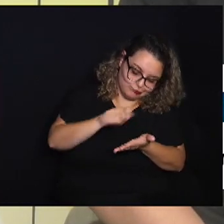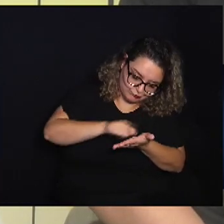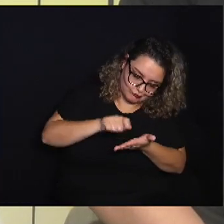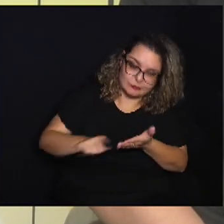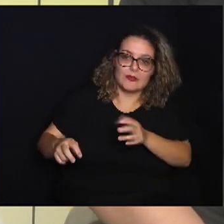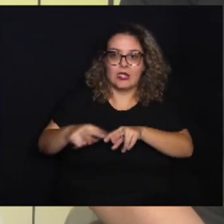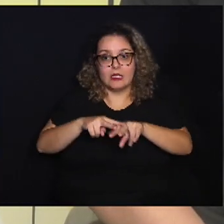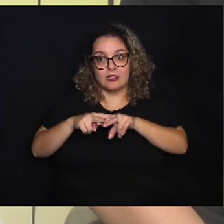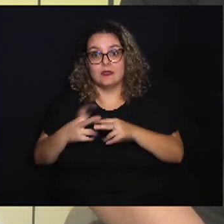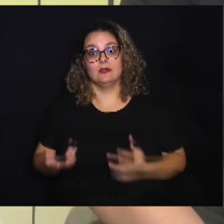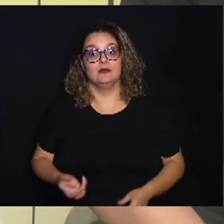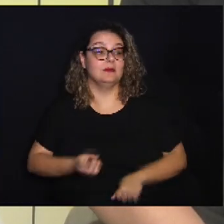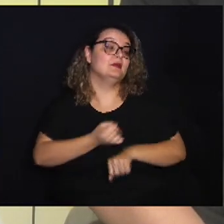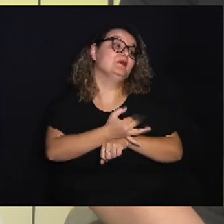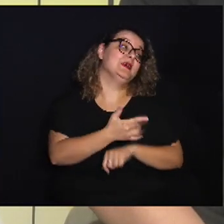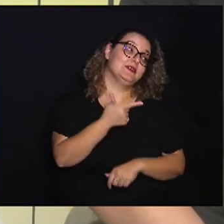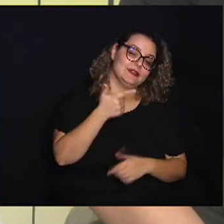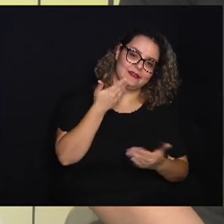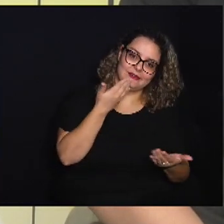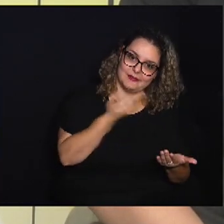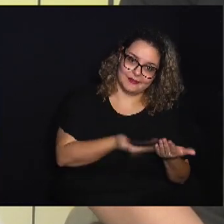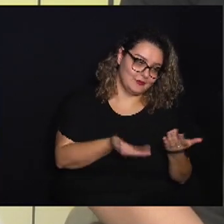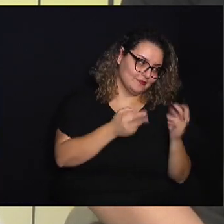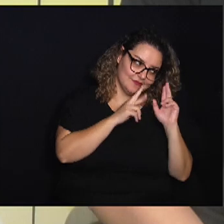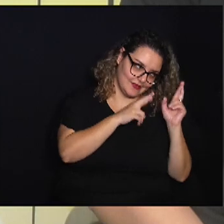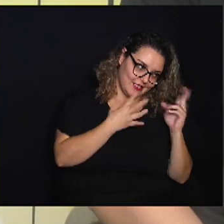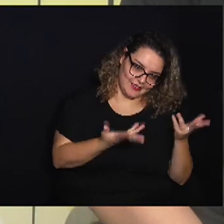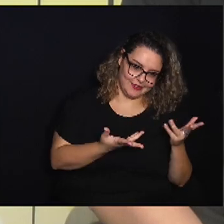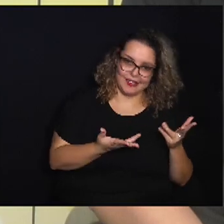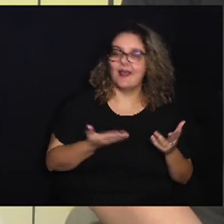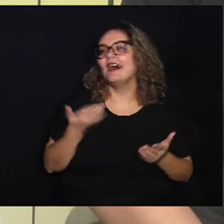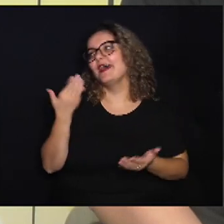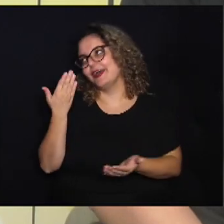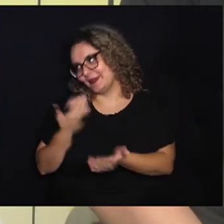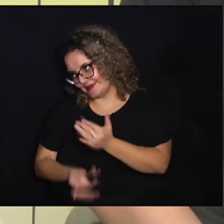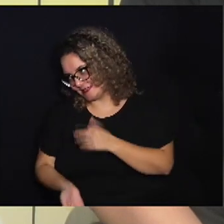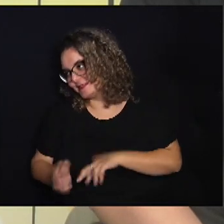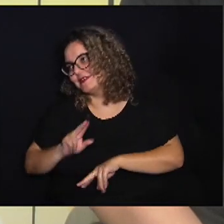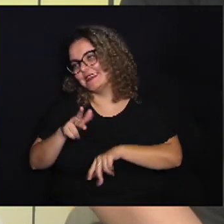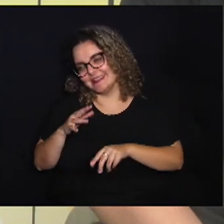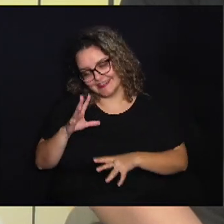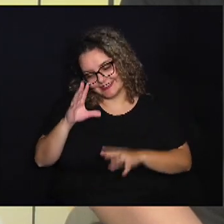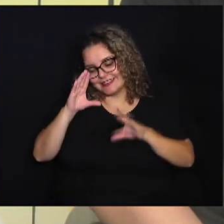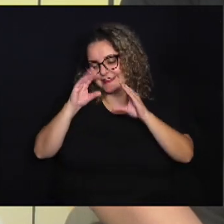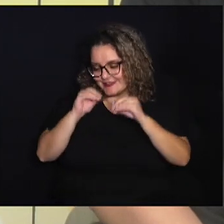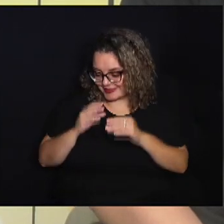rechecando. Madrugada sem dormir? Ah, bastante. Bastante. E